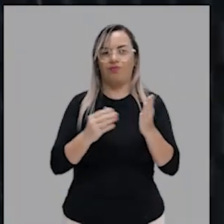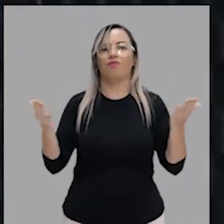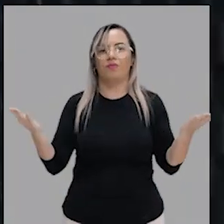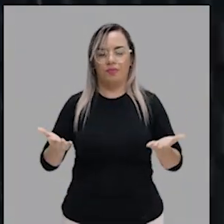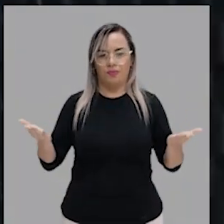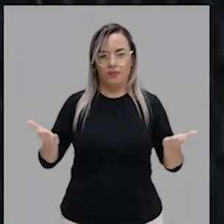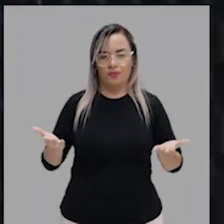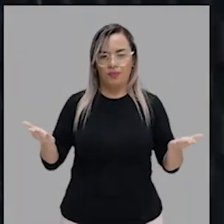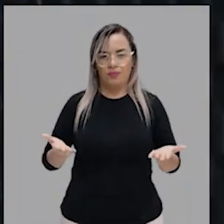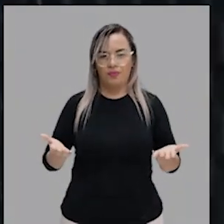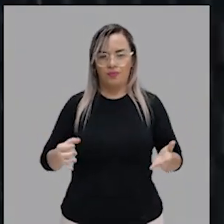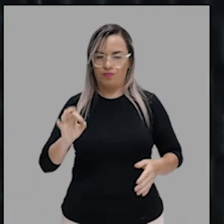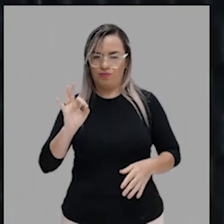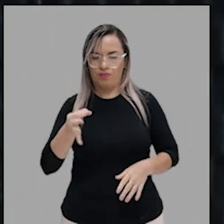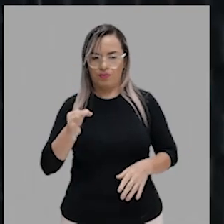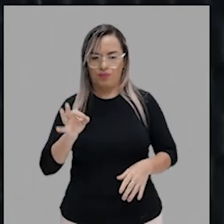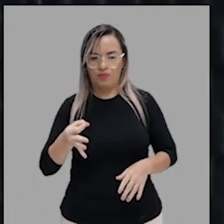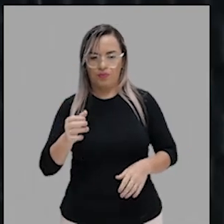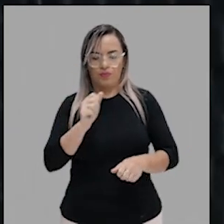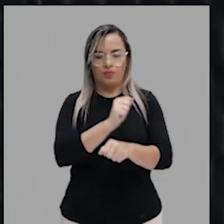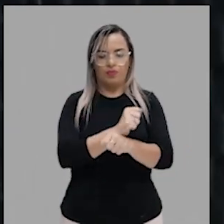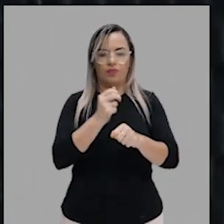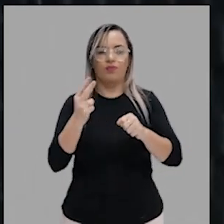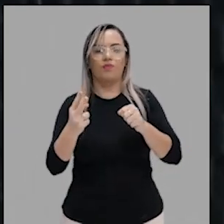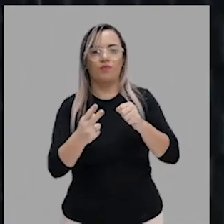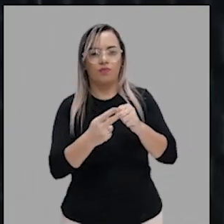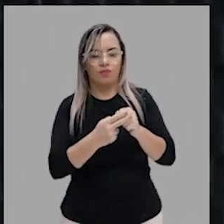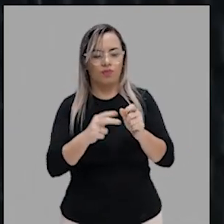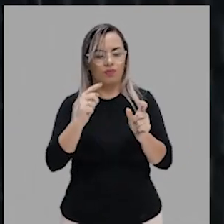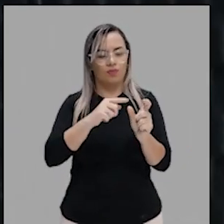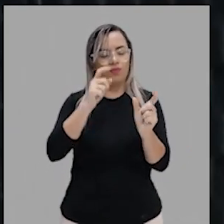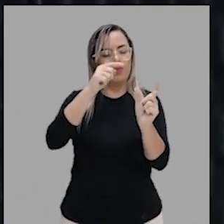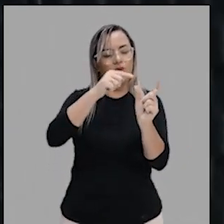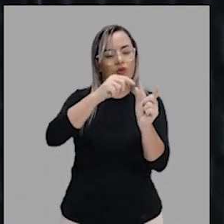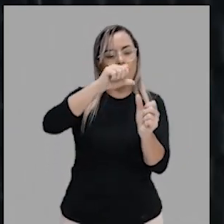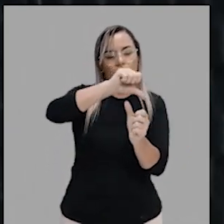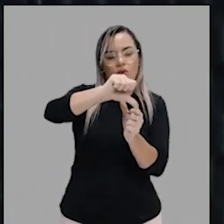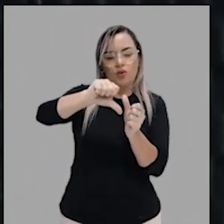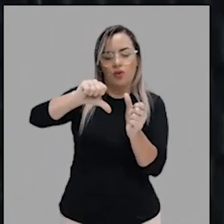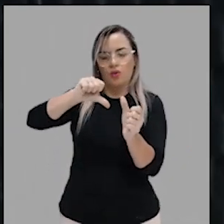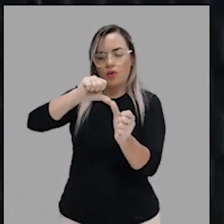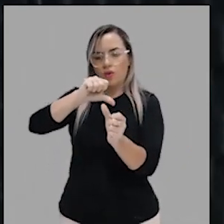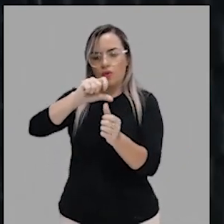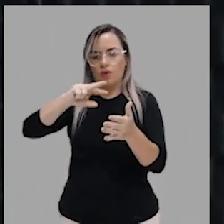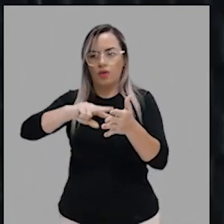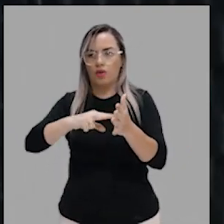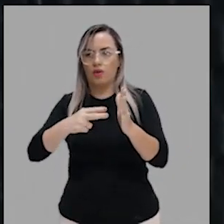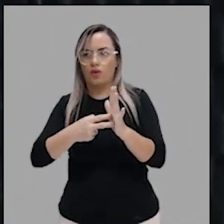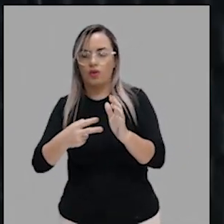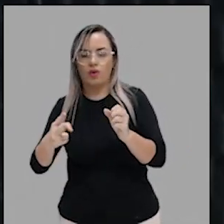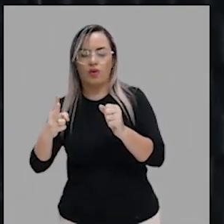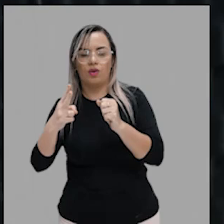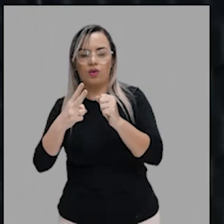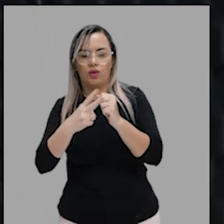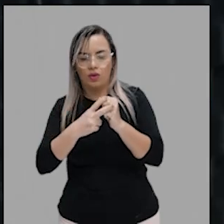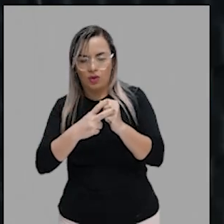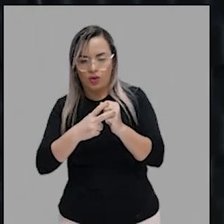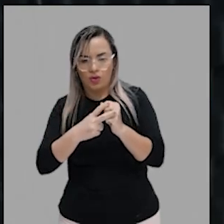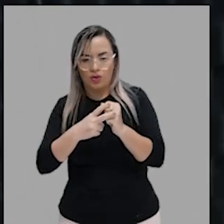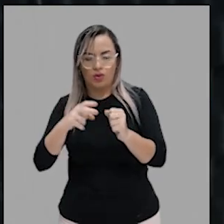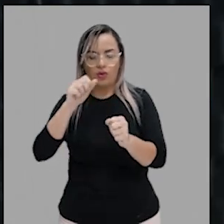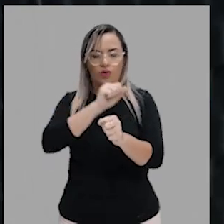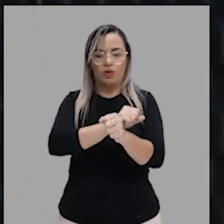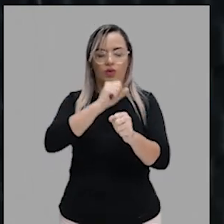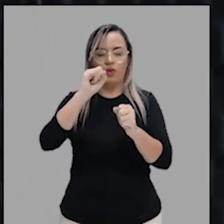hoje, tá certo? Advérbio é aquela palavra que modifica o sentido do verbo do